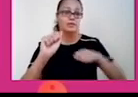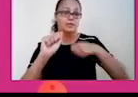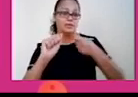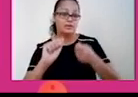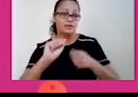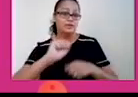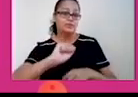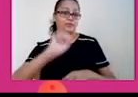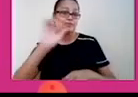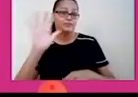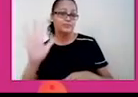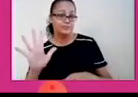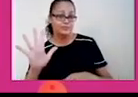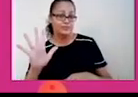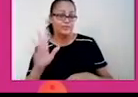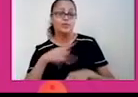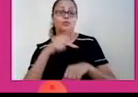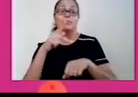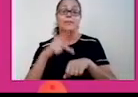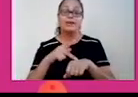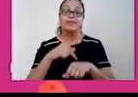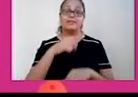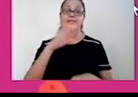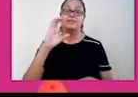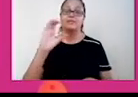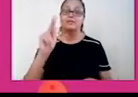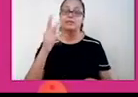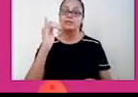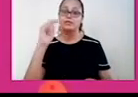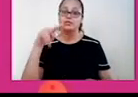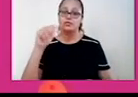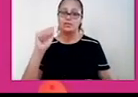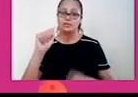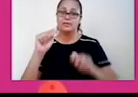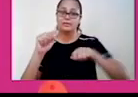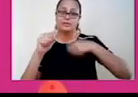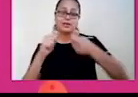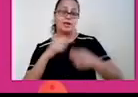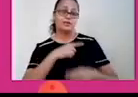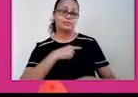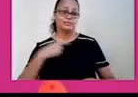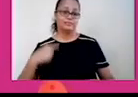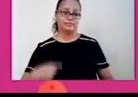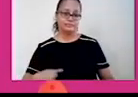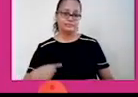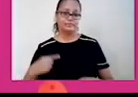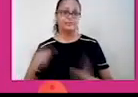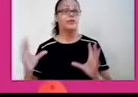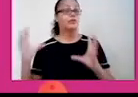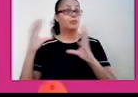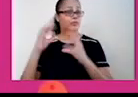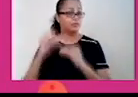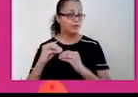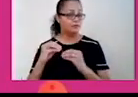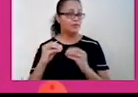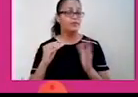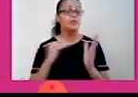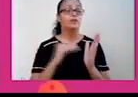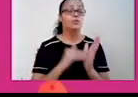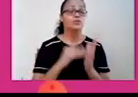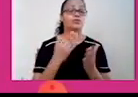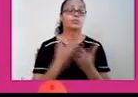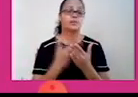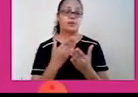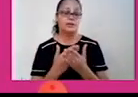que é a China, uma superpotência emergente, certo? Uma breve revisão da última aula. Na última aula nós conversamos sobre